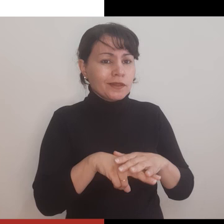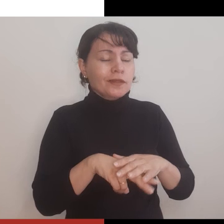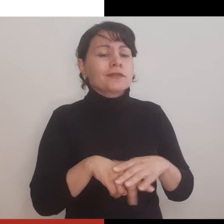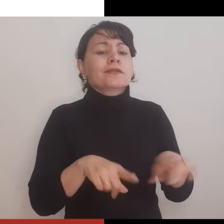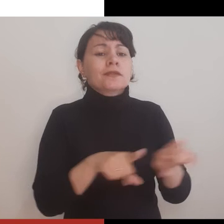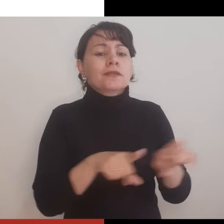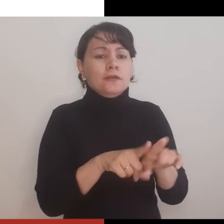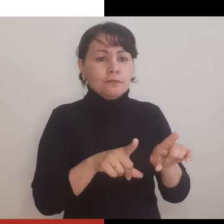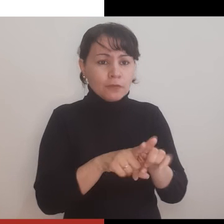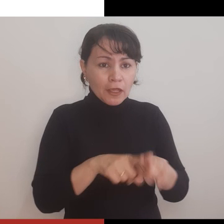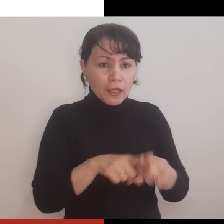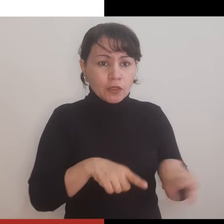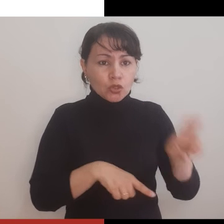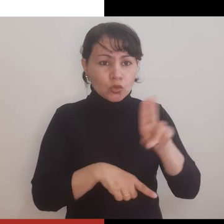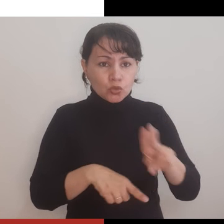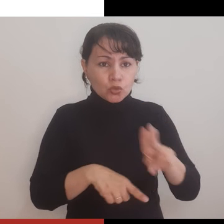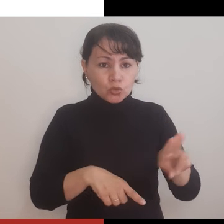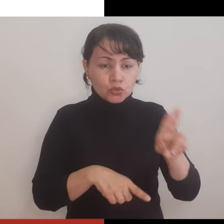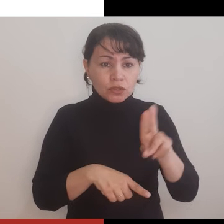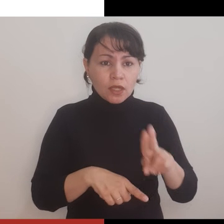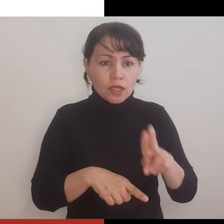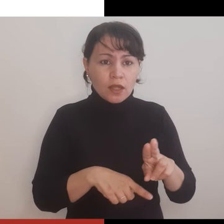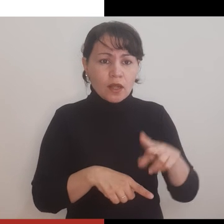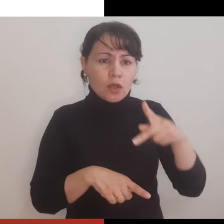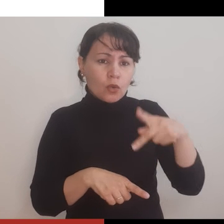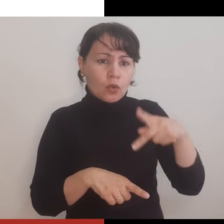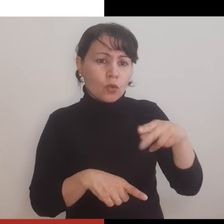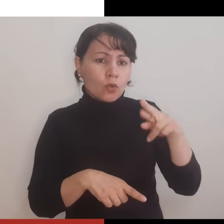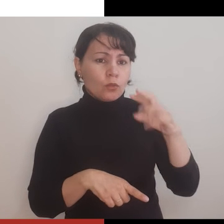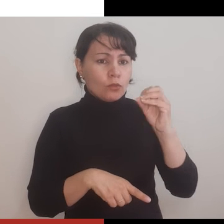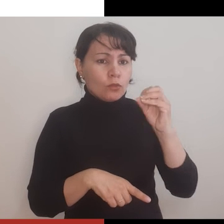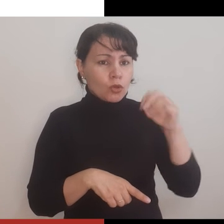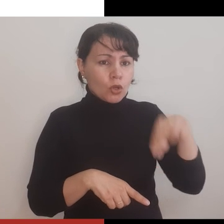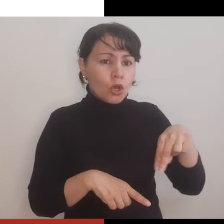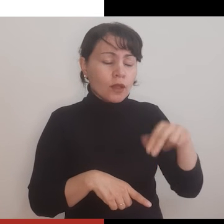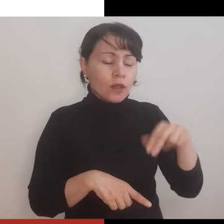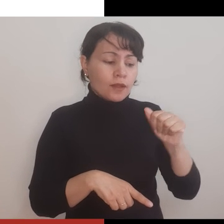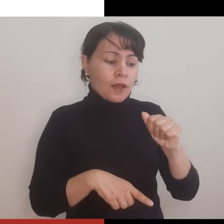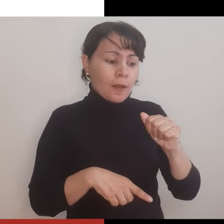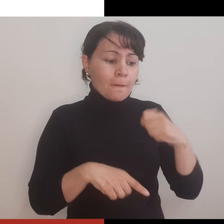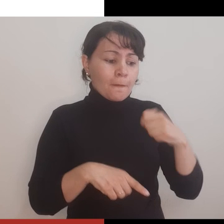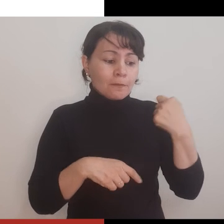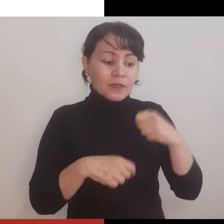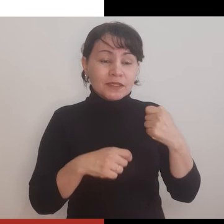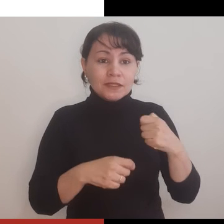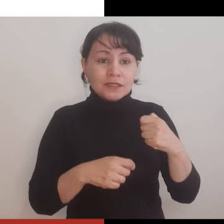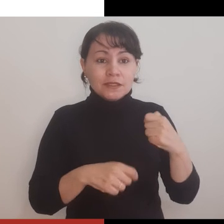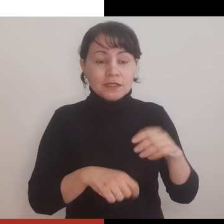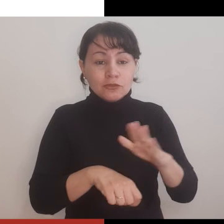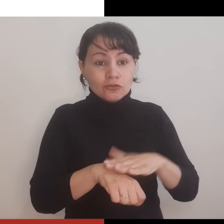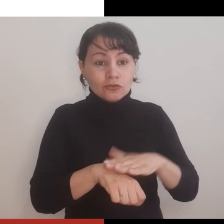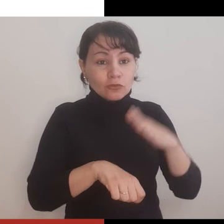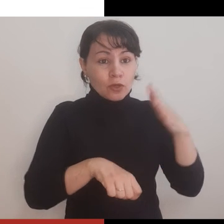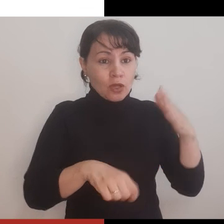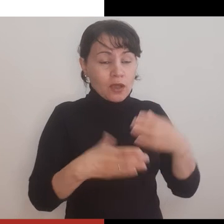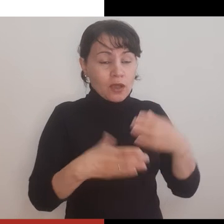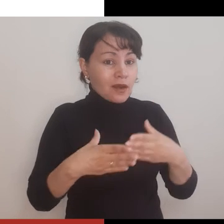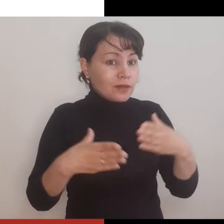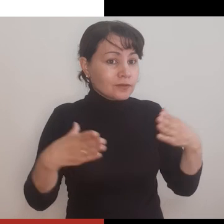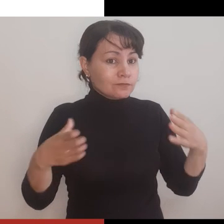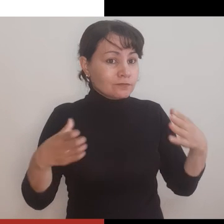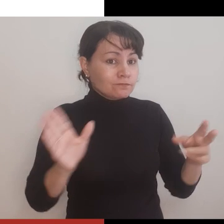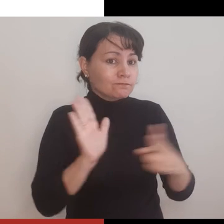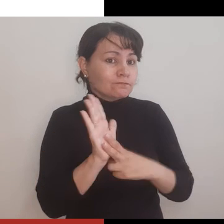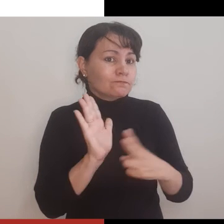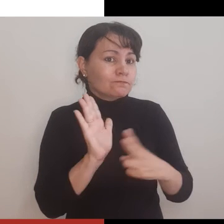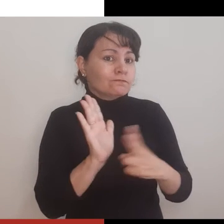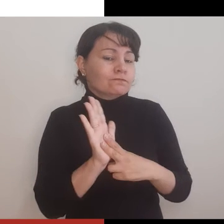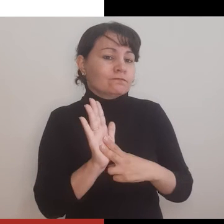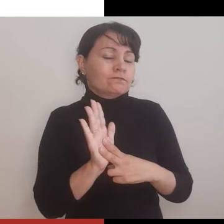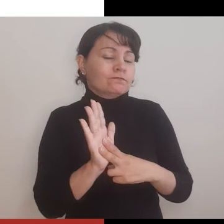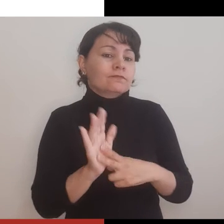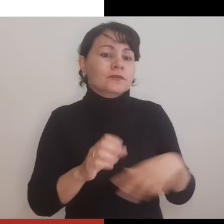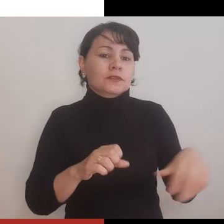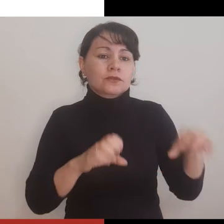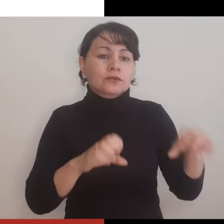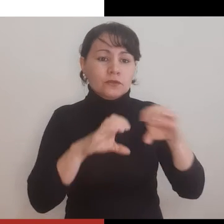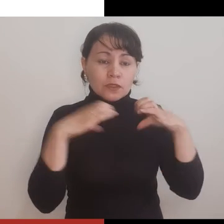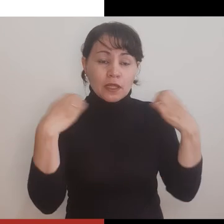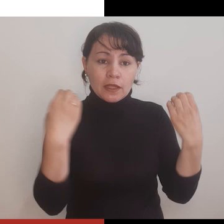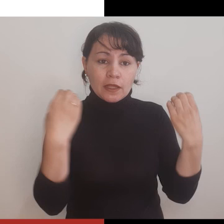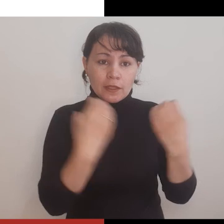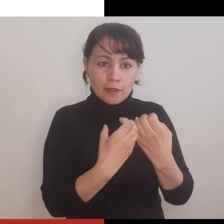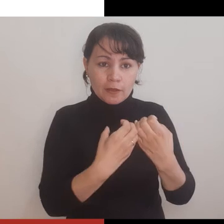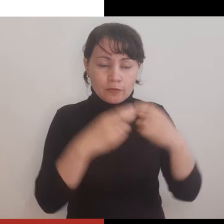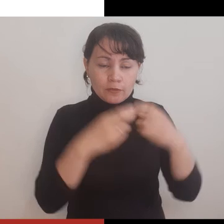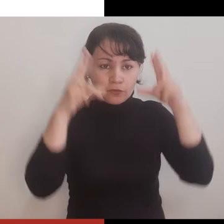estarão nessa posição de prona, precisando de uma atenção maior da equipe de